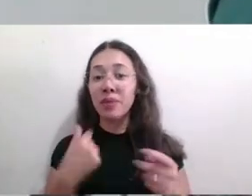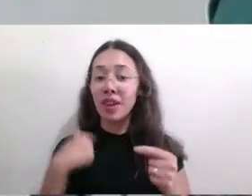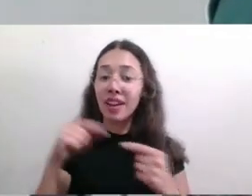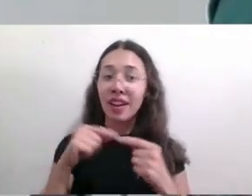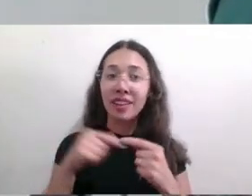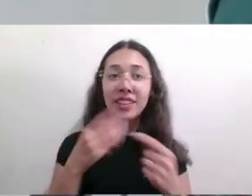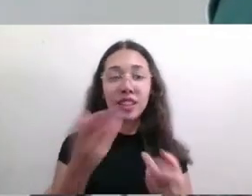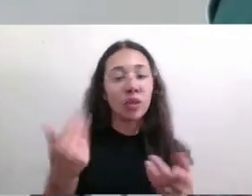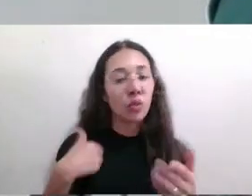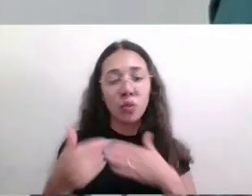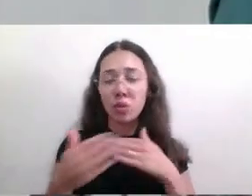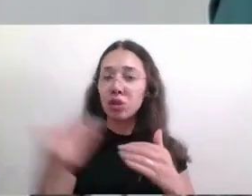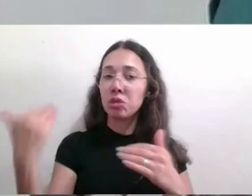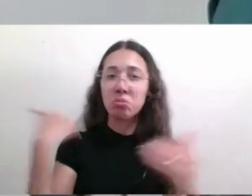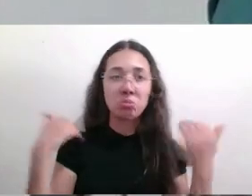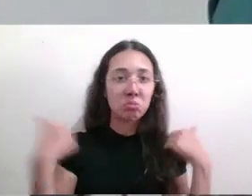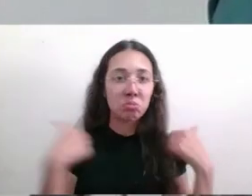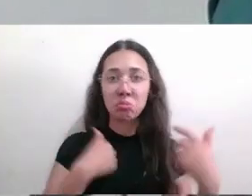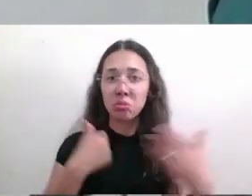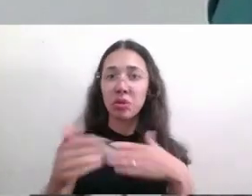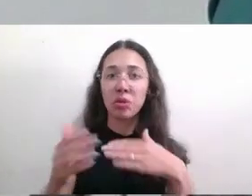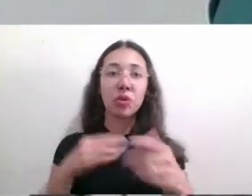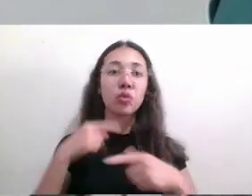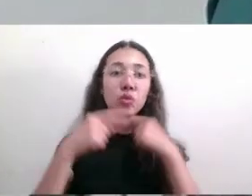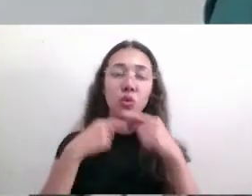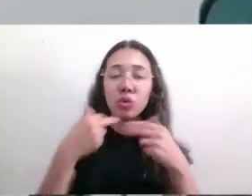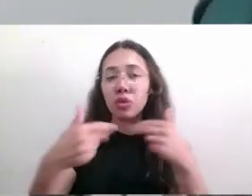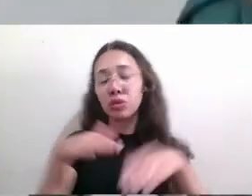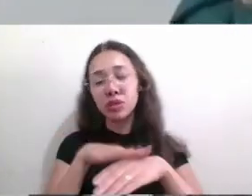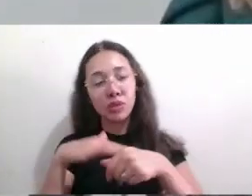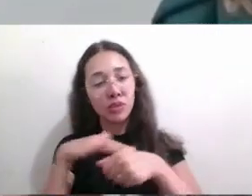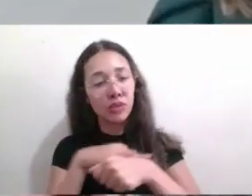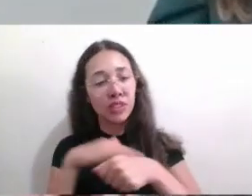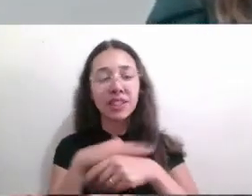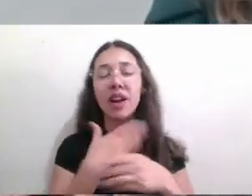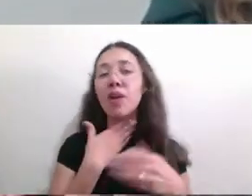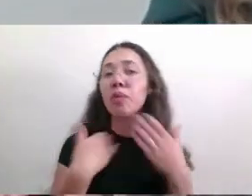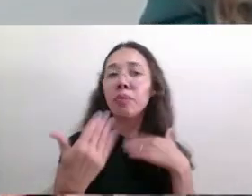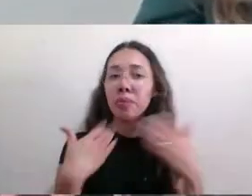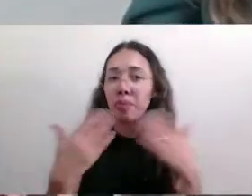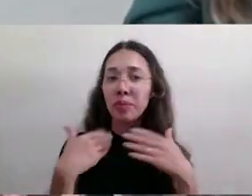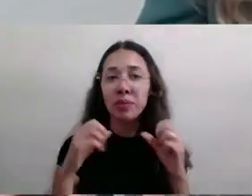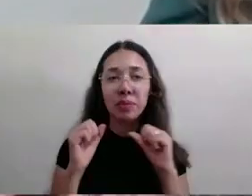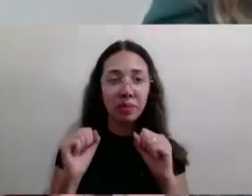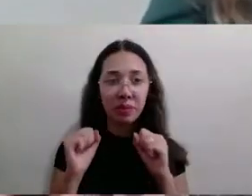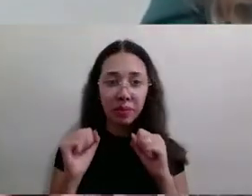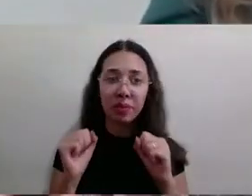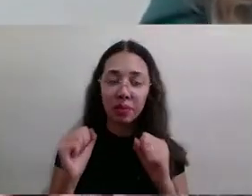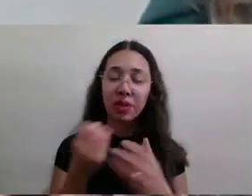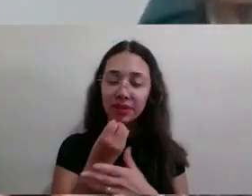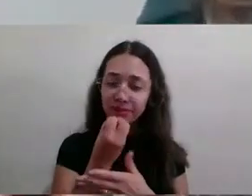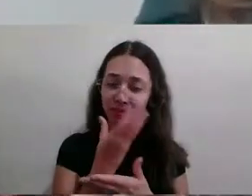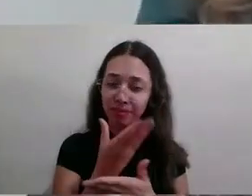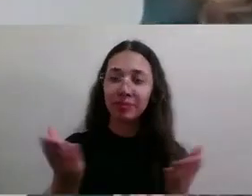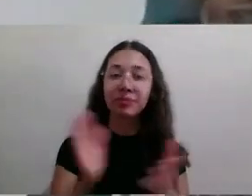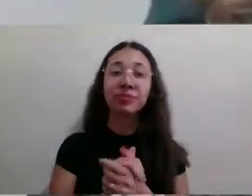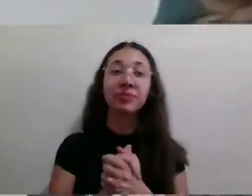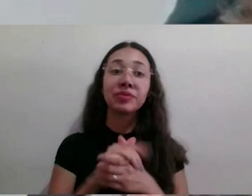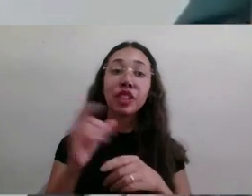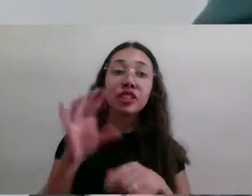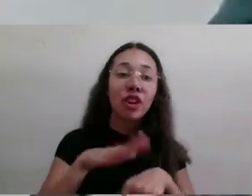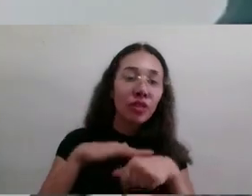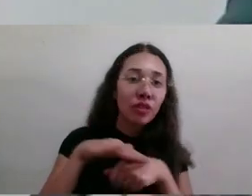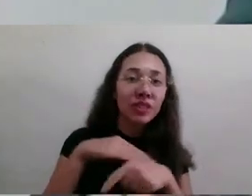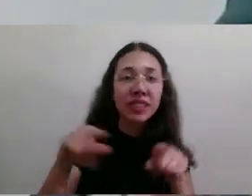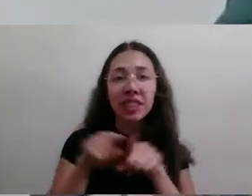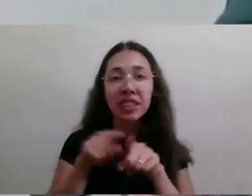disposição de todos para quaisquer dúvidas, para quiserem conversar, bater um papo sobre os núcleos, vão ser sempre muito bem-vindos, não só para conversar, como também quem